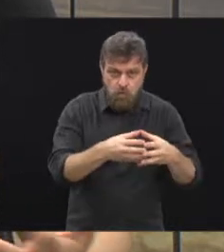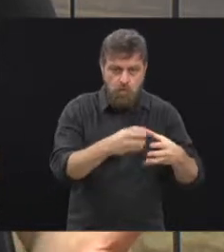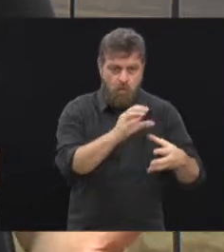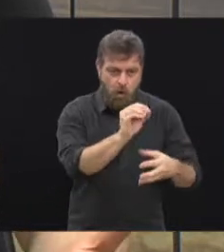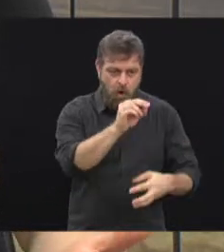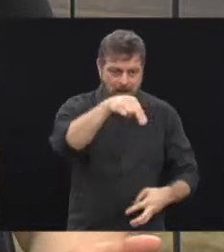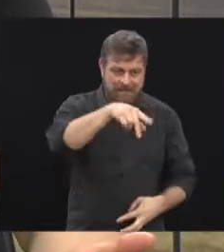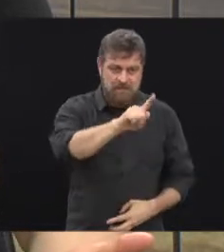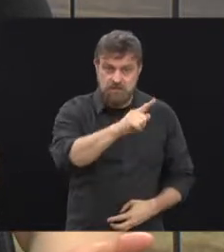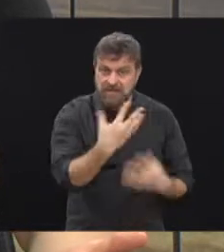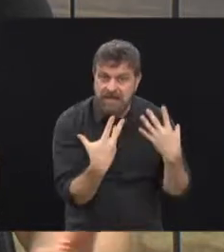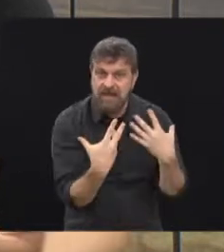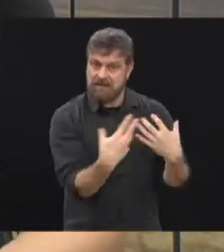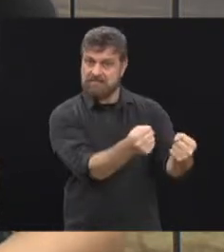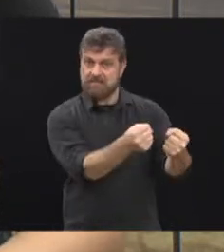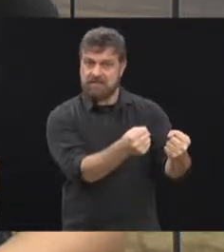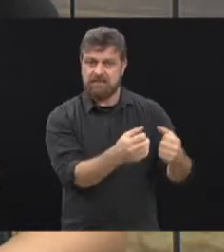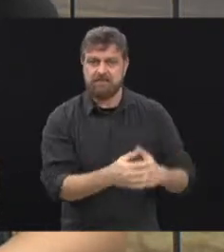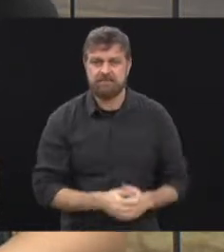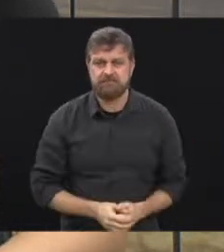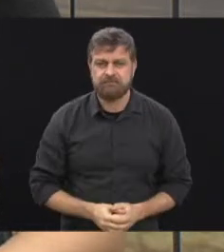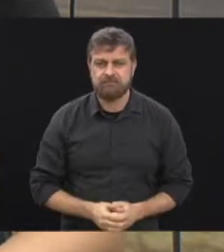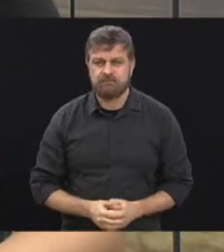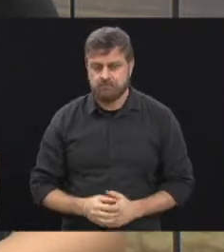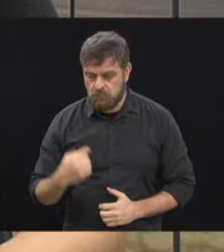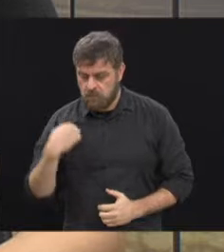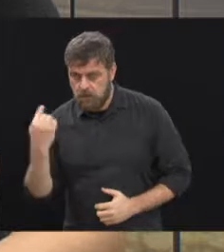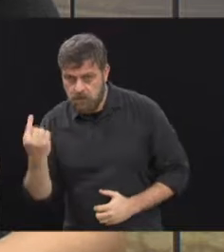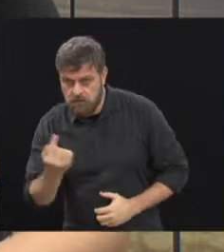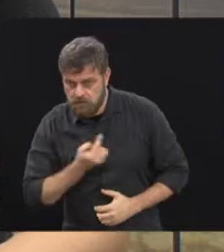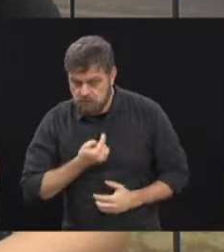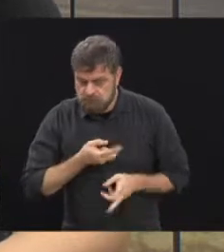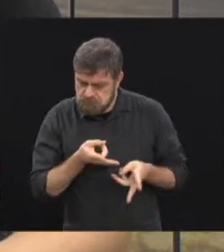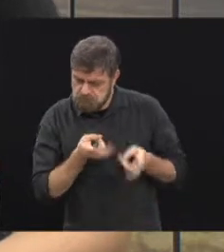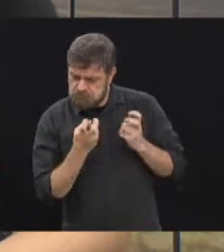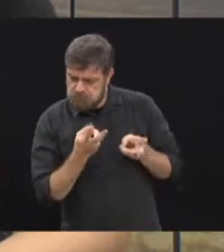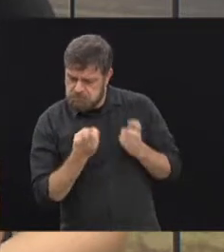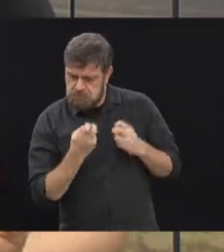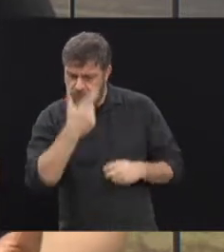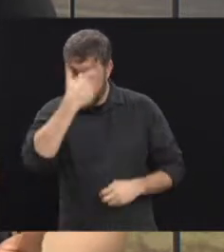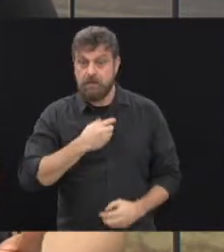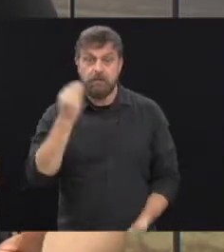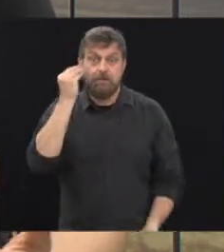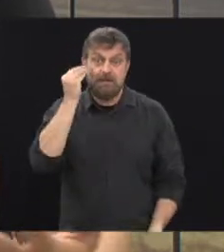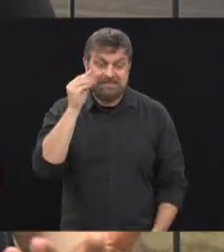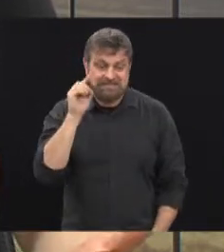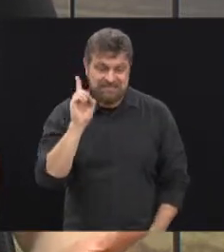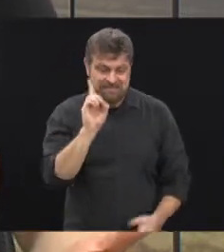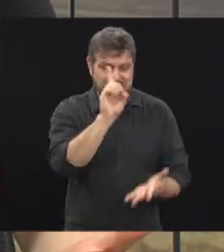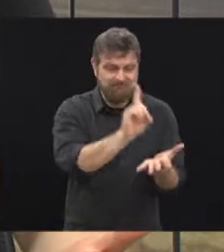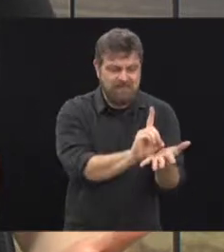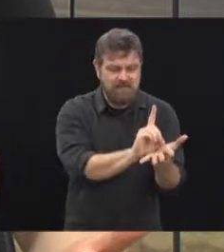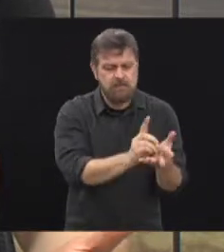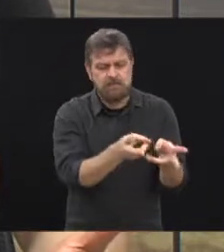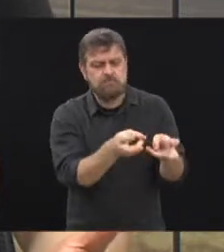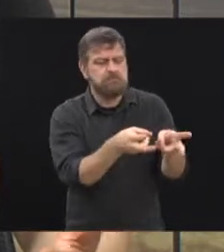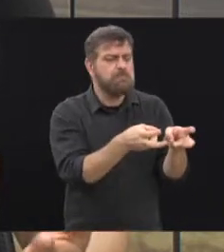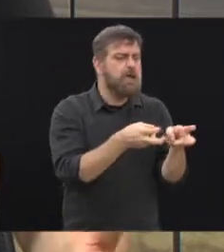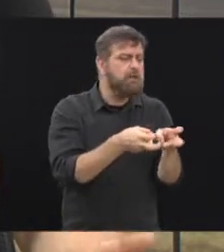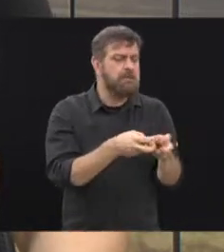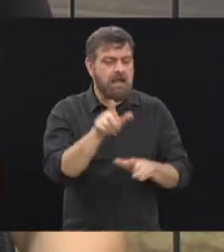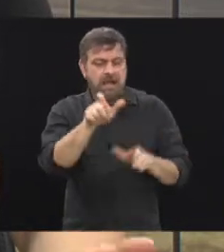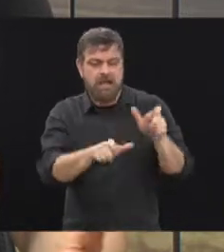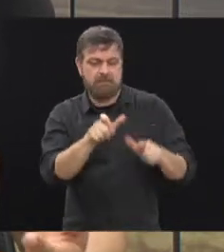super abertas e receptivas. Então eu comecei a perceber isso quando eu estava lá, né? Eu achava que tem muita gente que